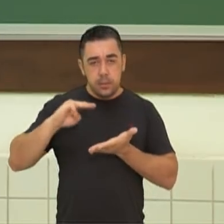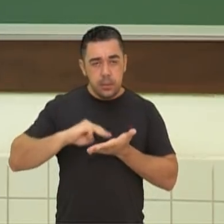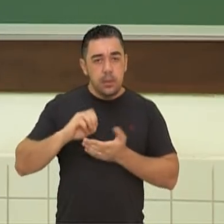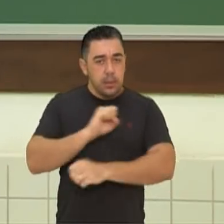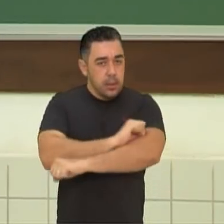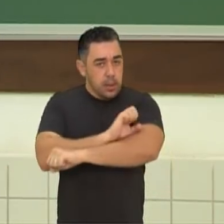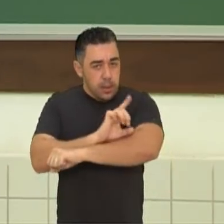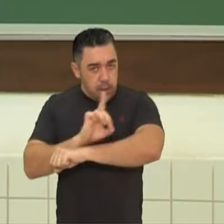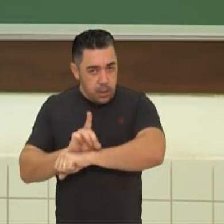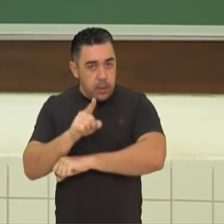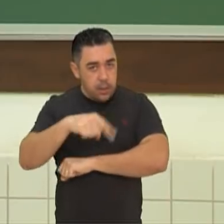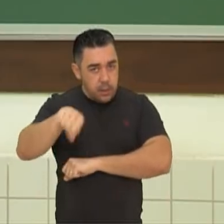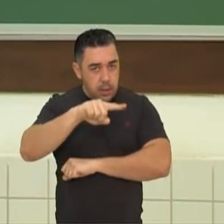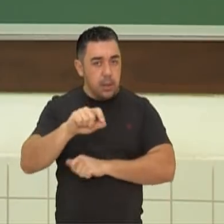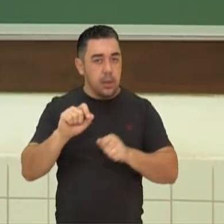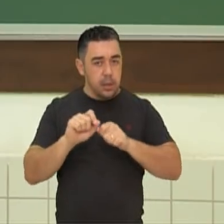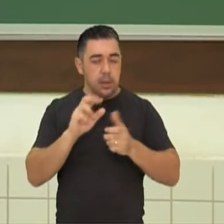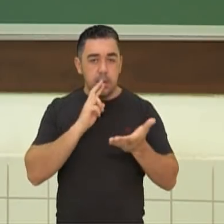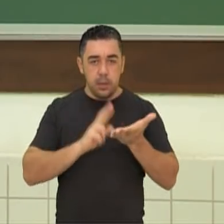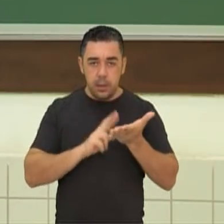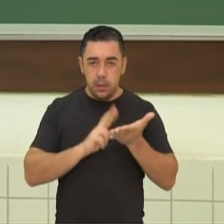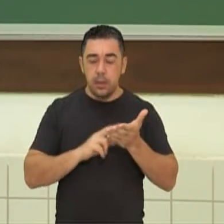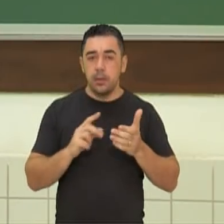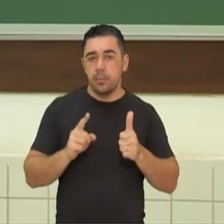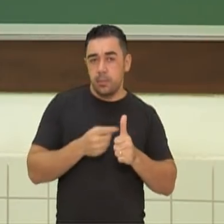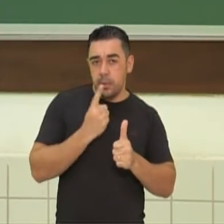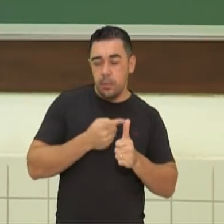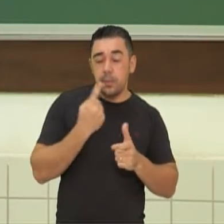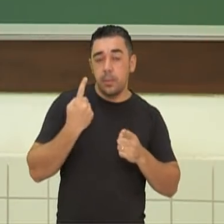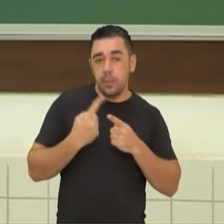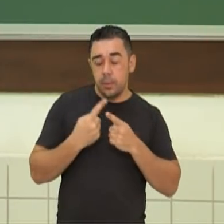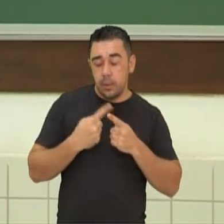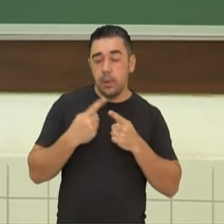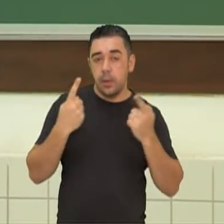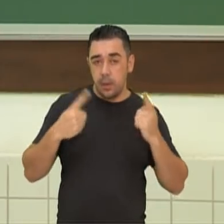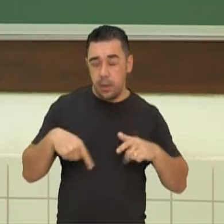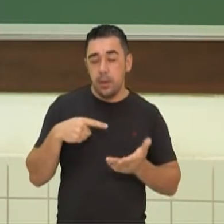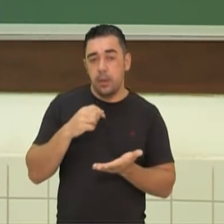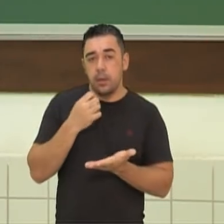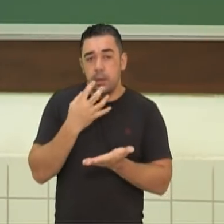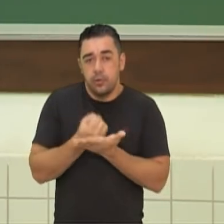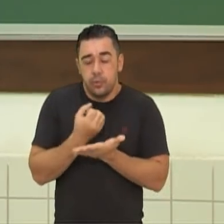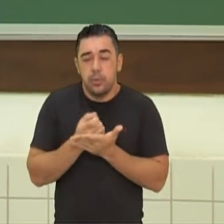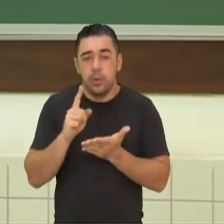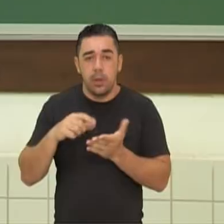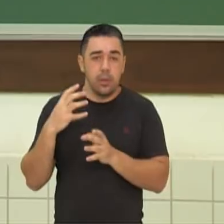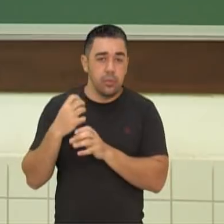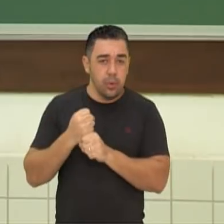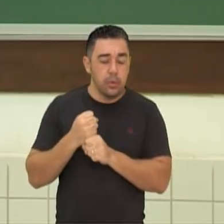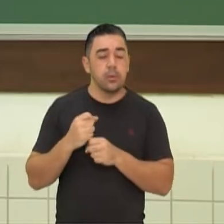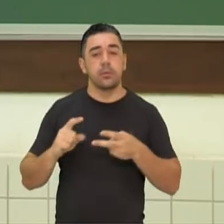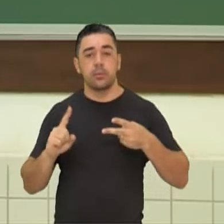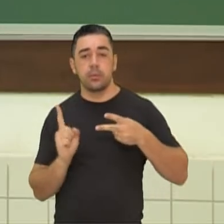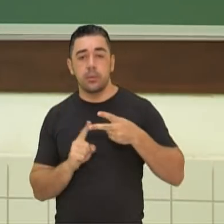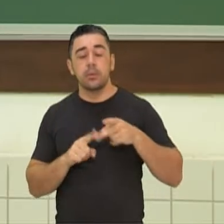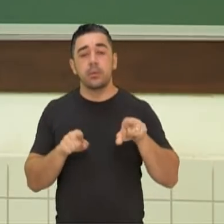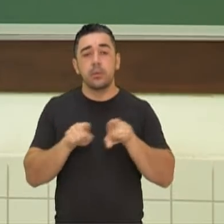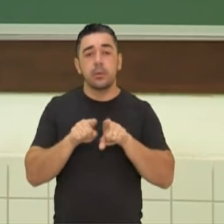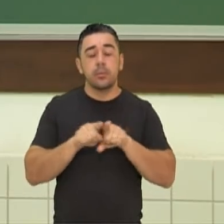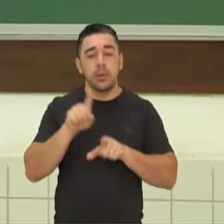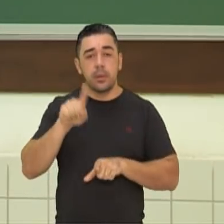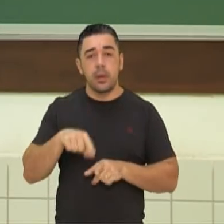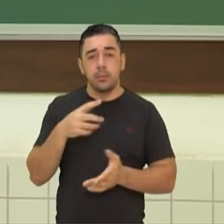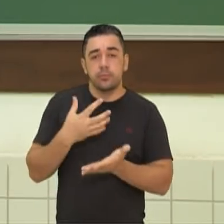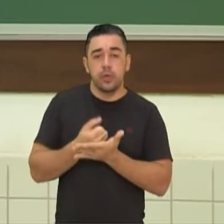devem fazer por duas razões. Primeiro, porque elas valem nota e segundo, não menos importante, que vai